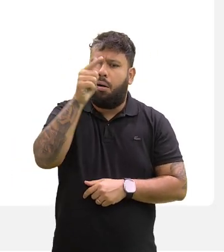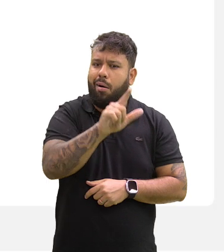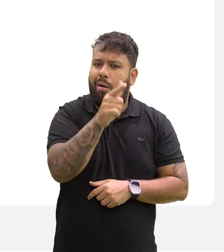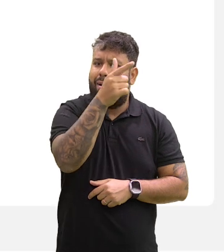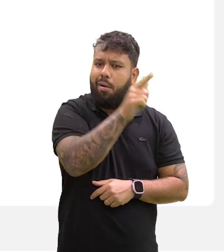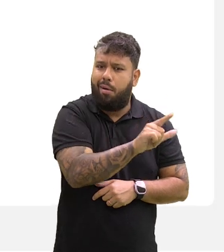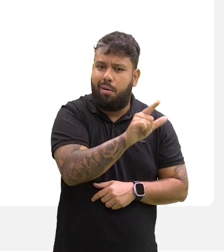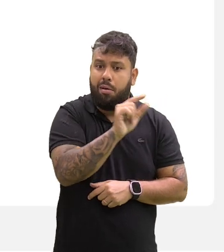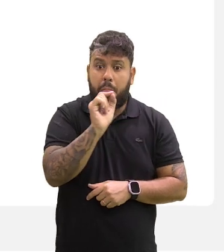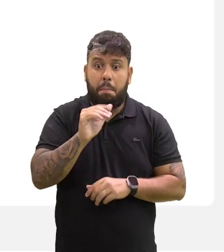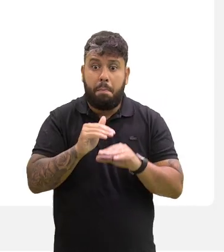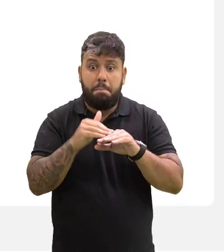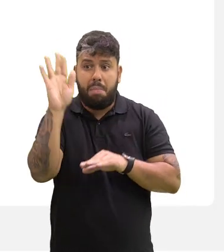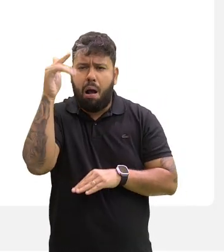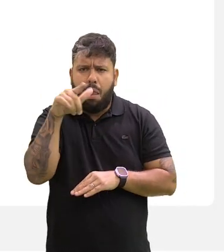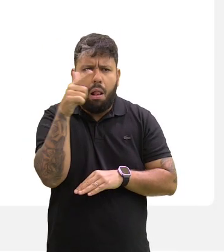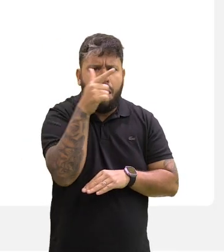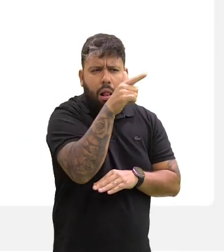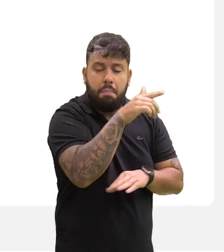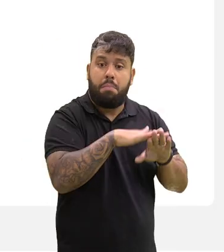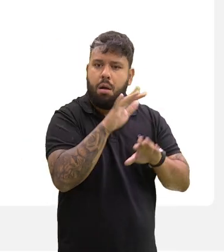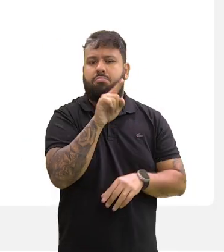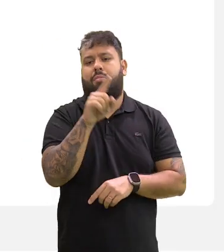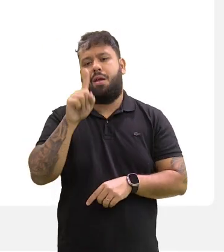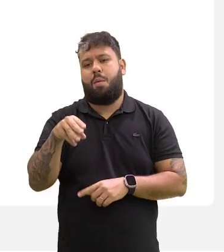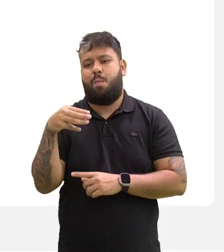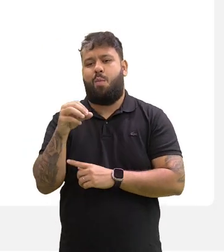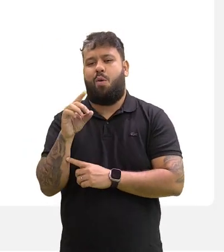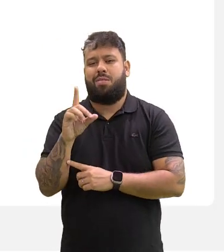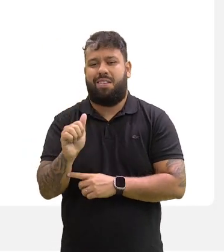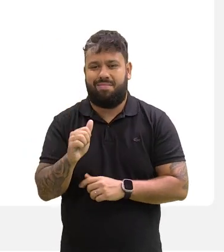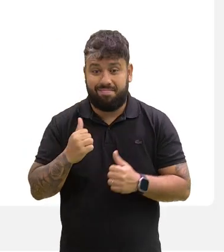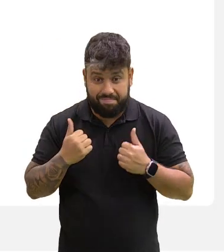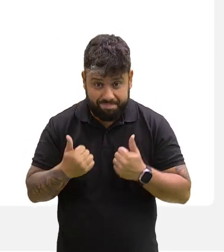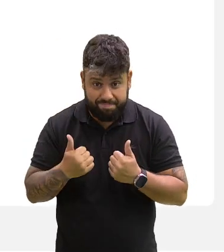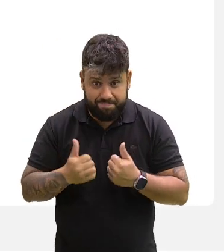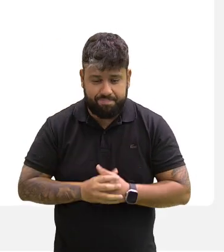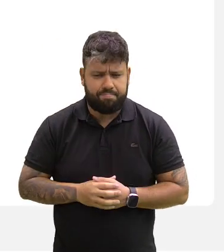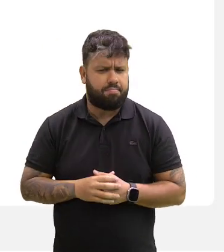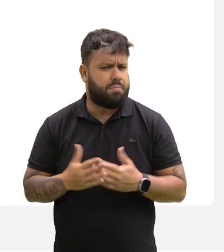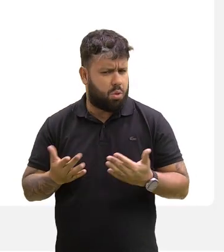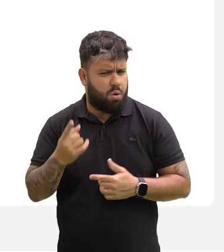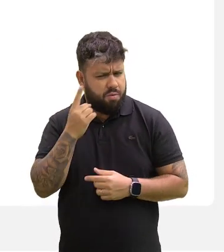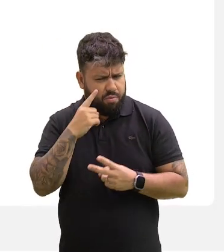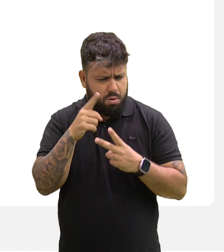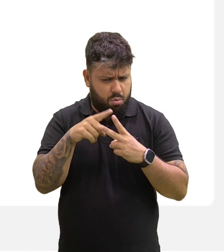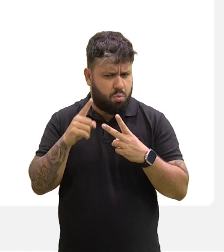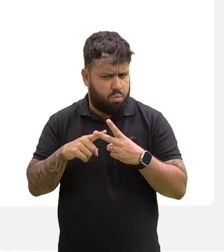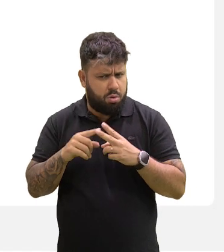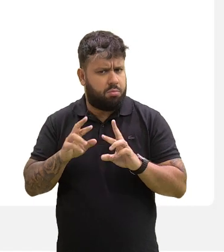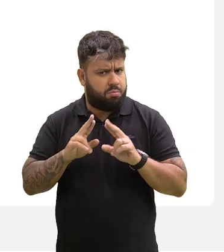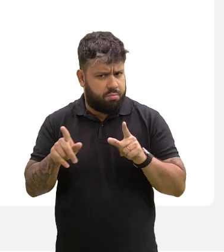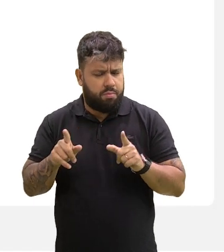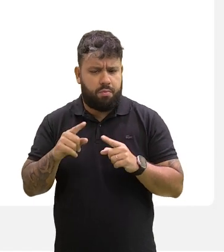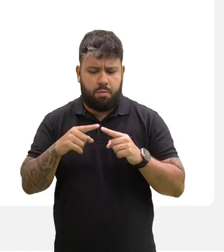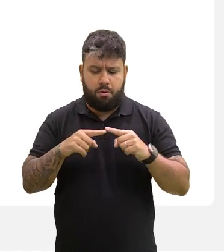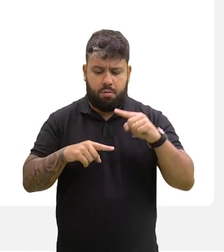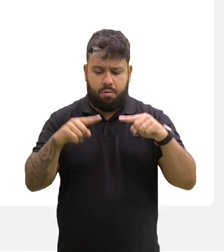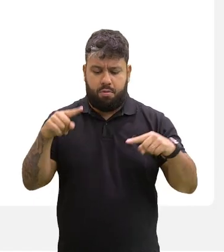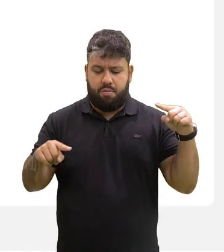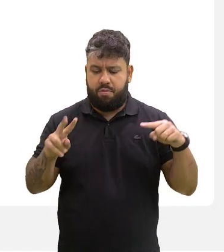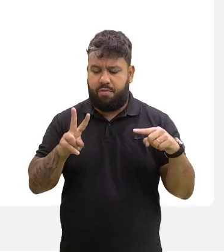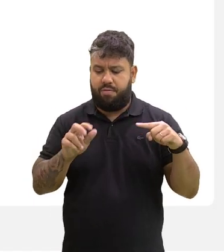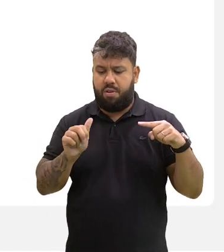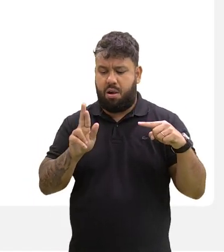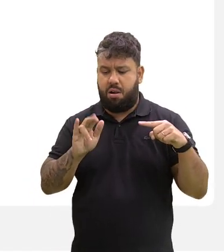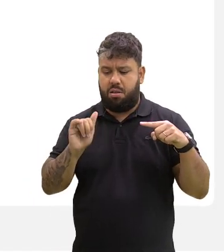maior frequência, beleza? Vamos agora a duas medidas, uma chamada de variância e outra chamada de desvio padrão. Aí